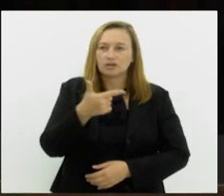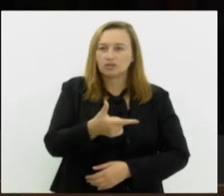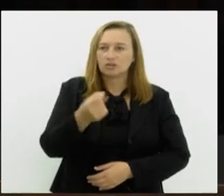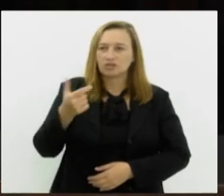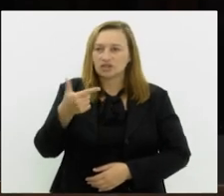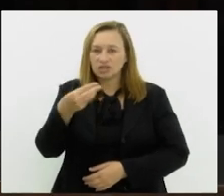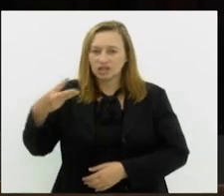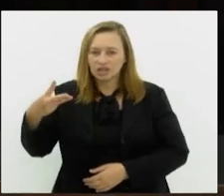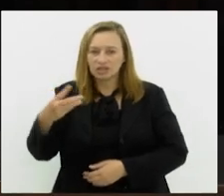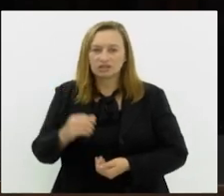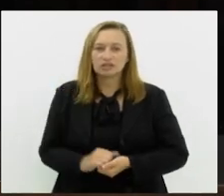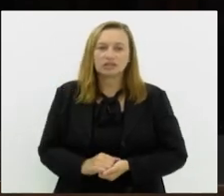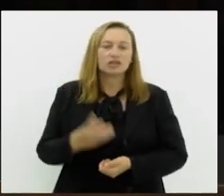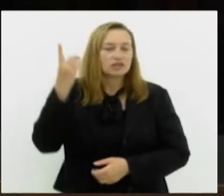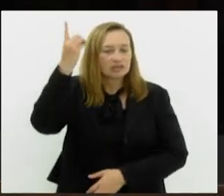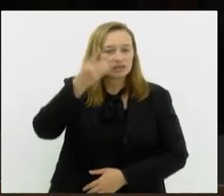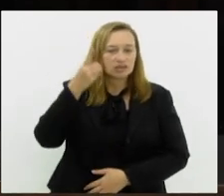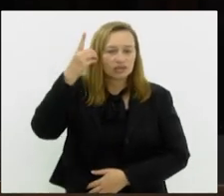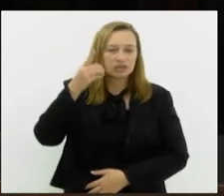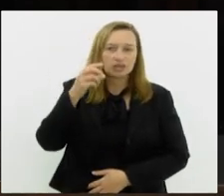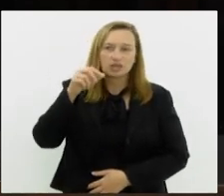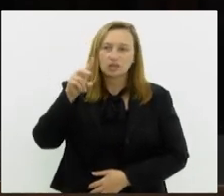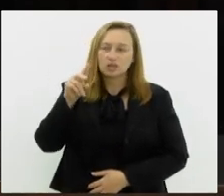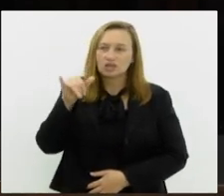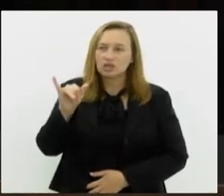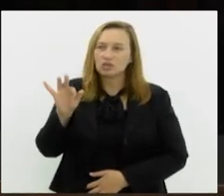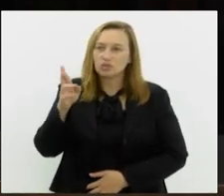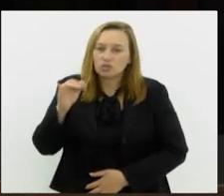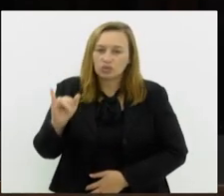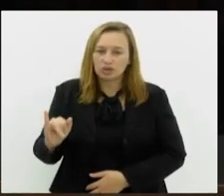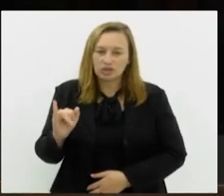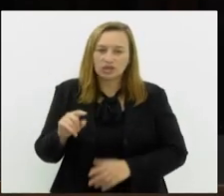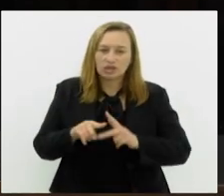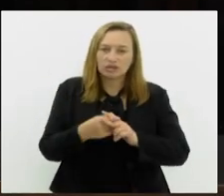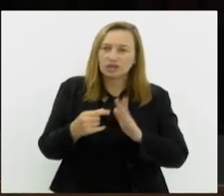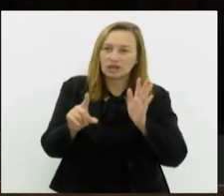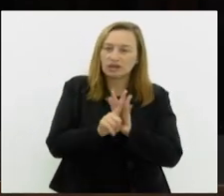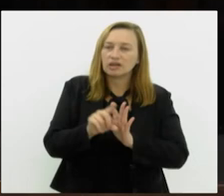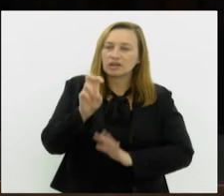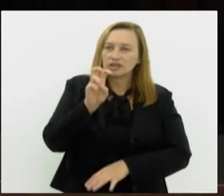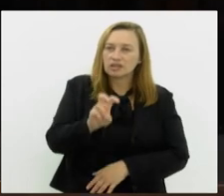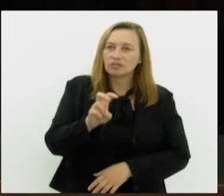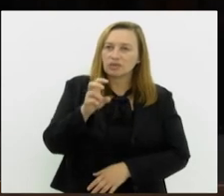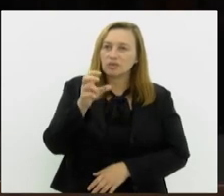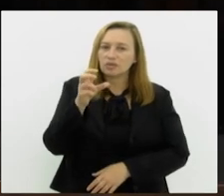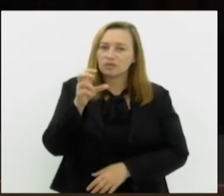de 2023, de autoria do deputado Iuri, que altera o anexo da lei